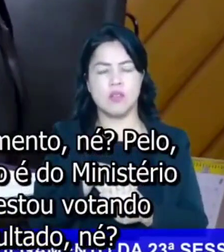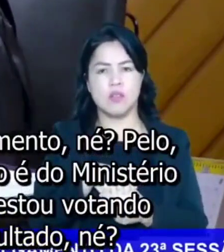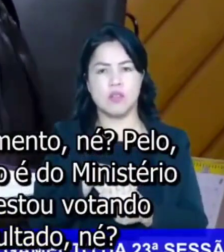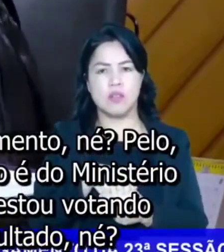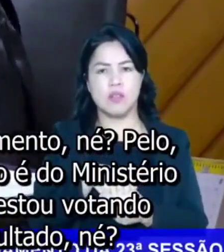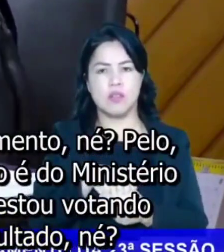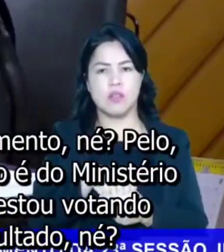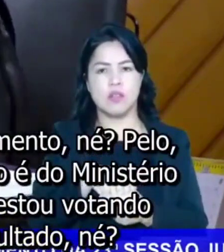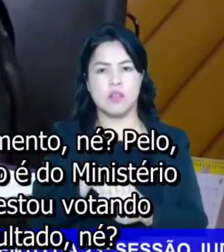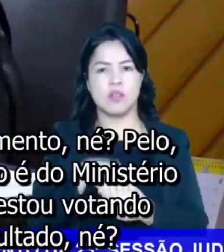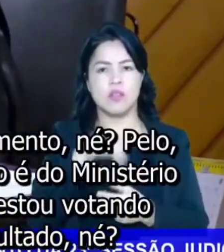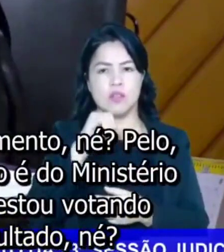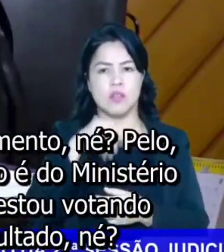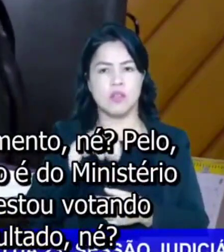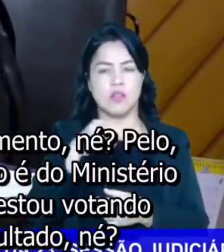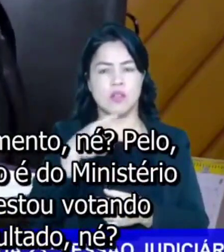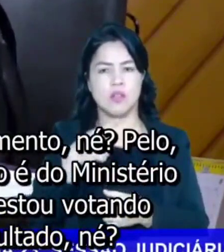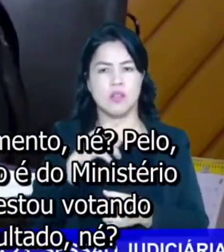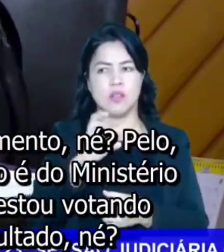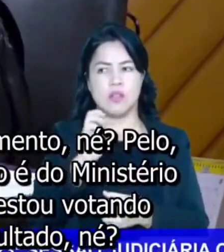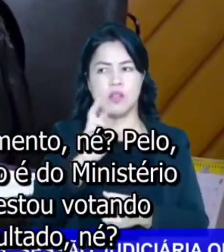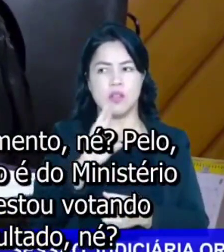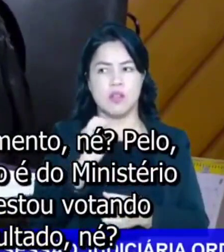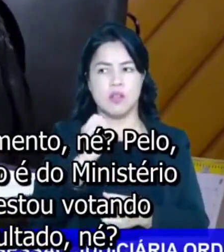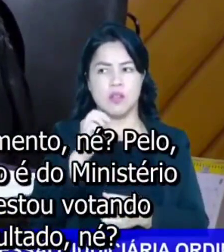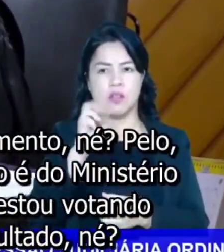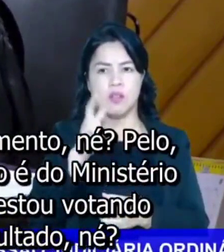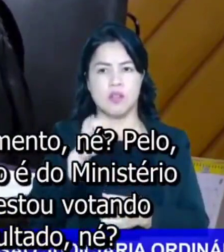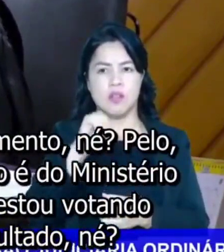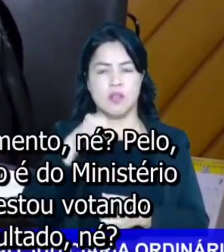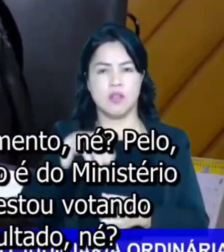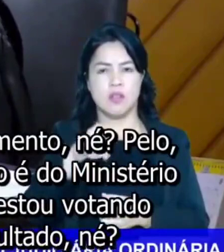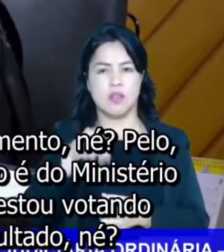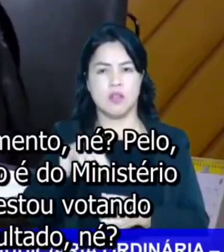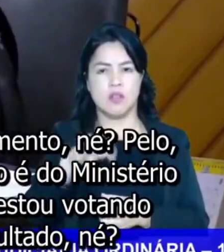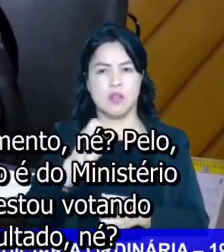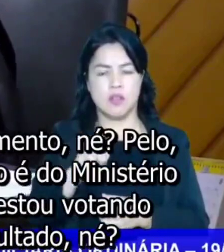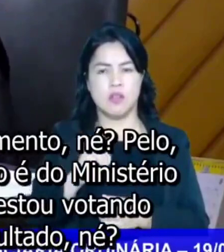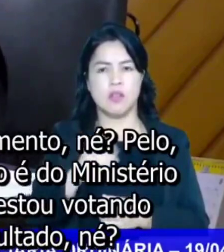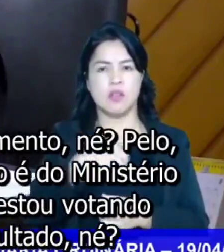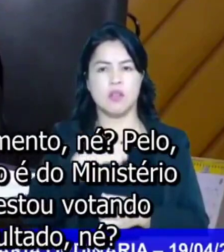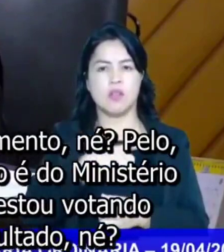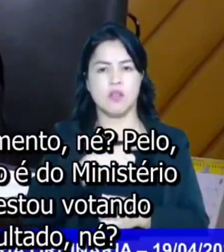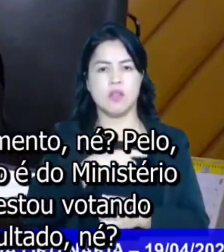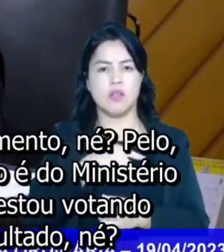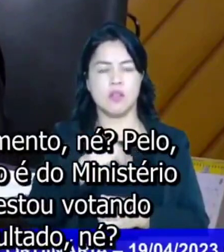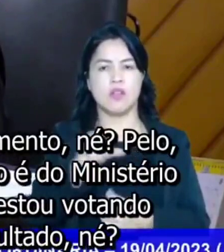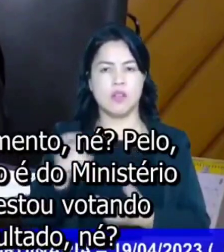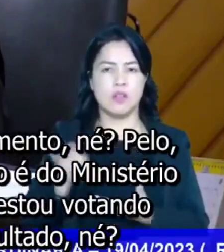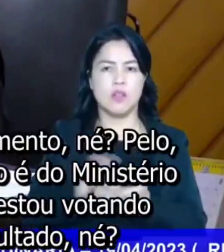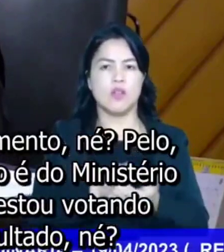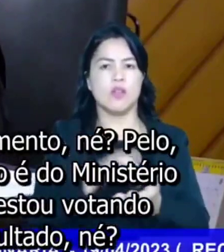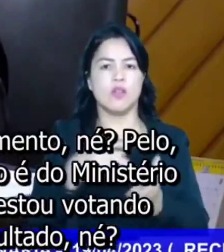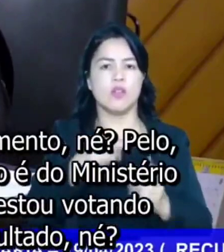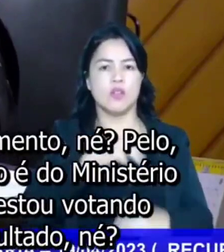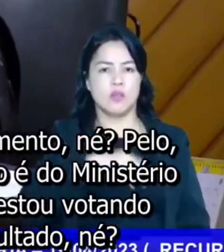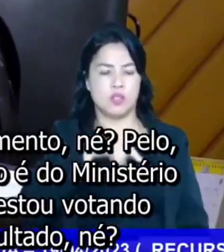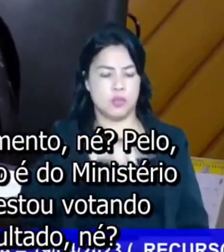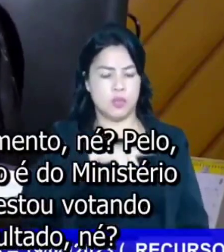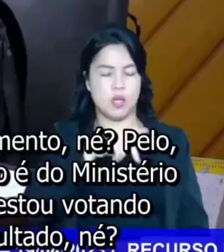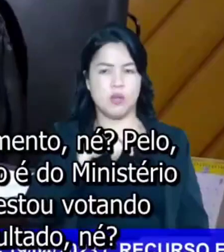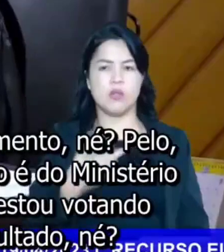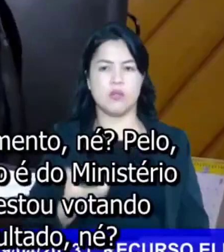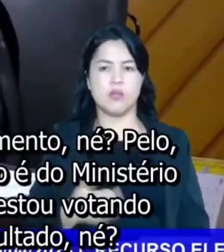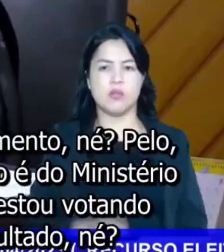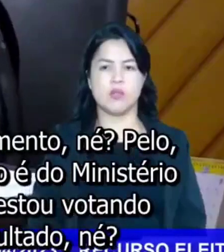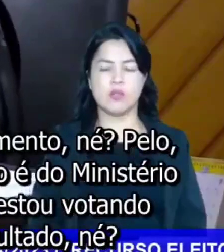pelo improvimento, né? Foi provimento parcial do recurso. O recurso é do Ministério Público. É um recurso do Ministério